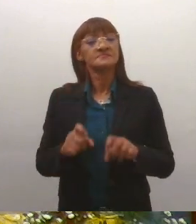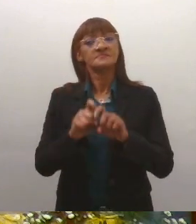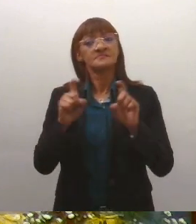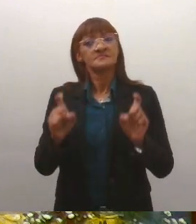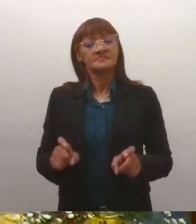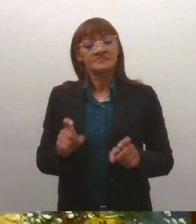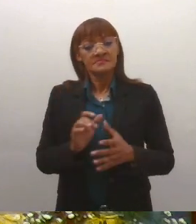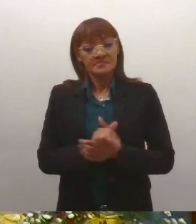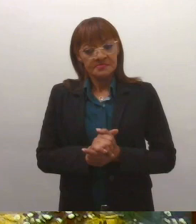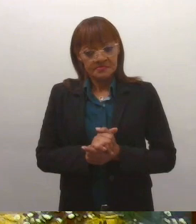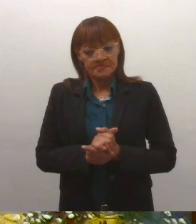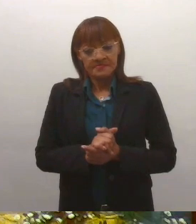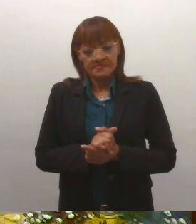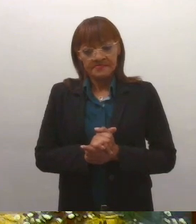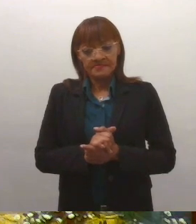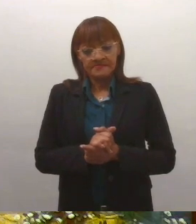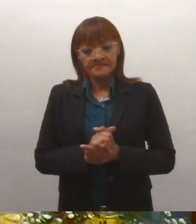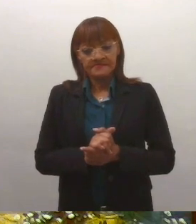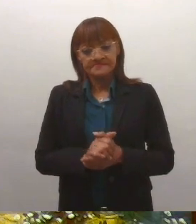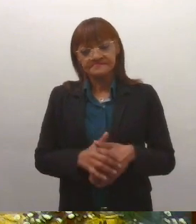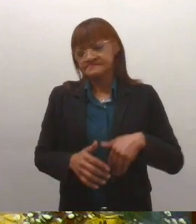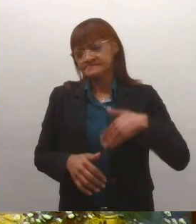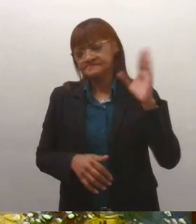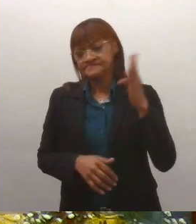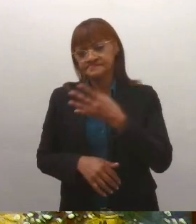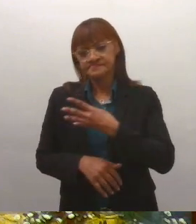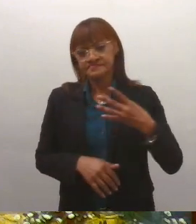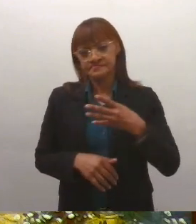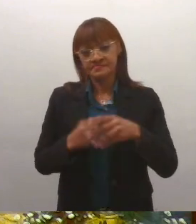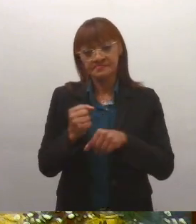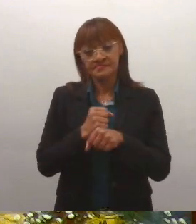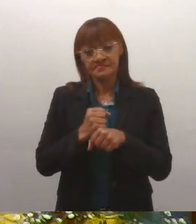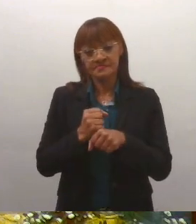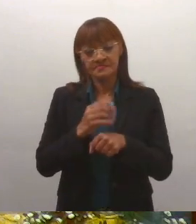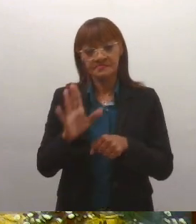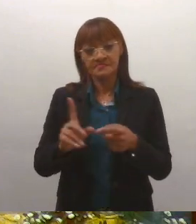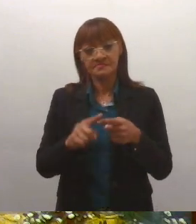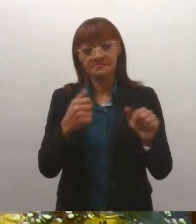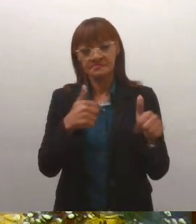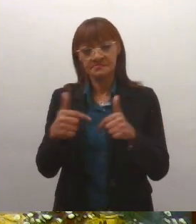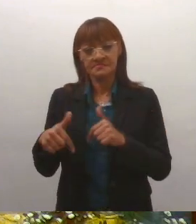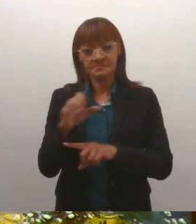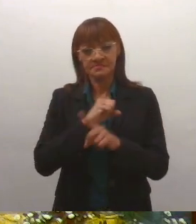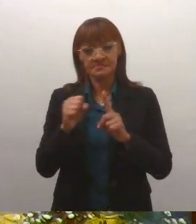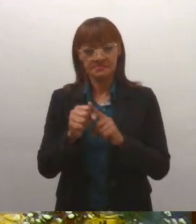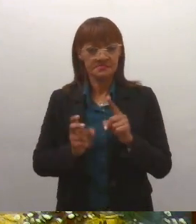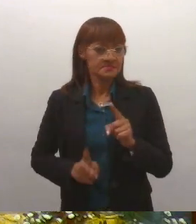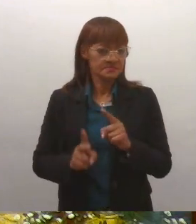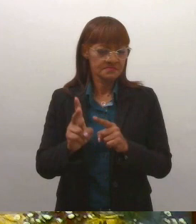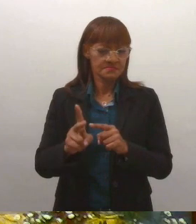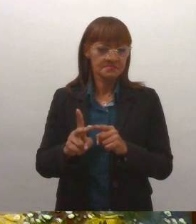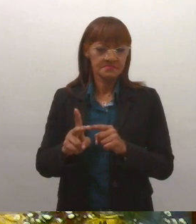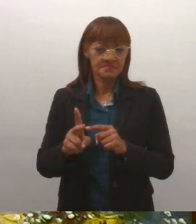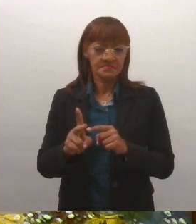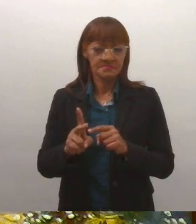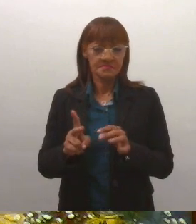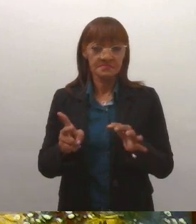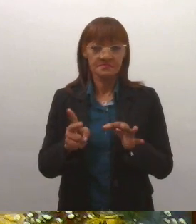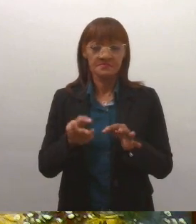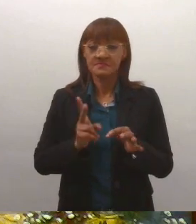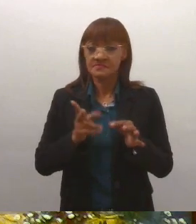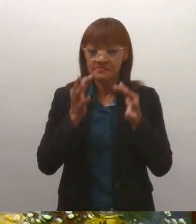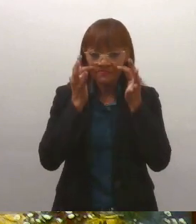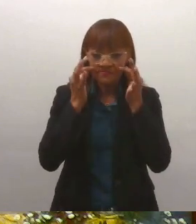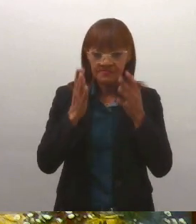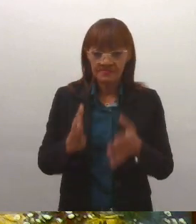44 anos. Seu trabalho social, sua atenção como político atencioso e de perfil humano também destacam como um dos